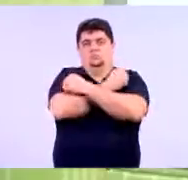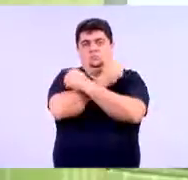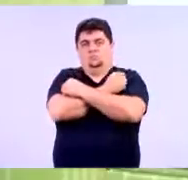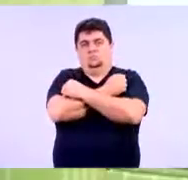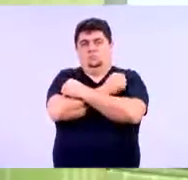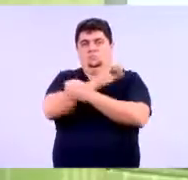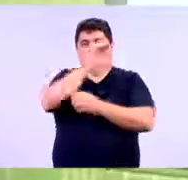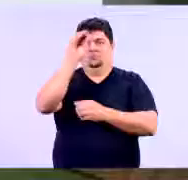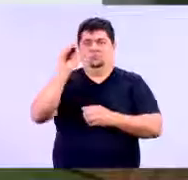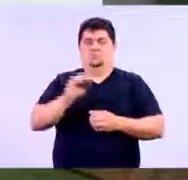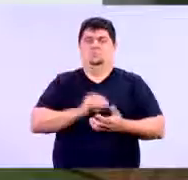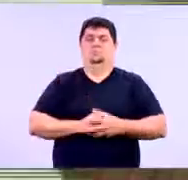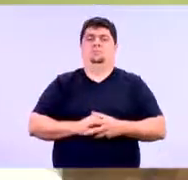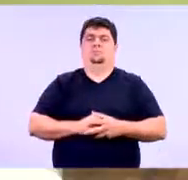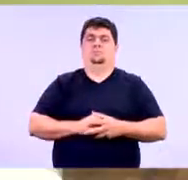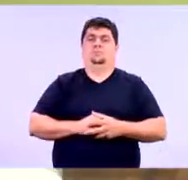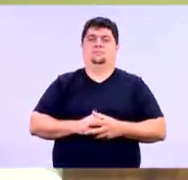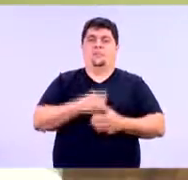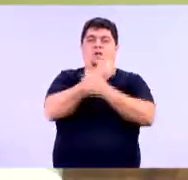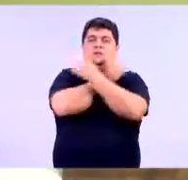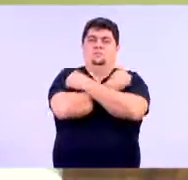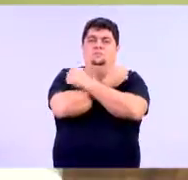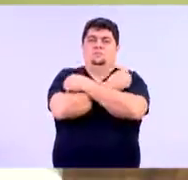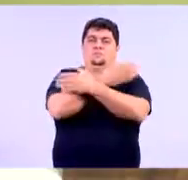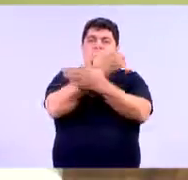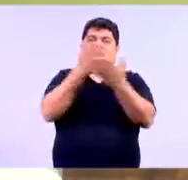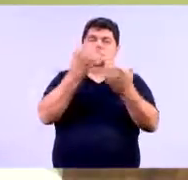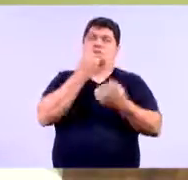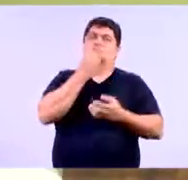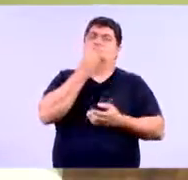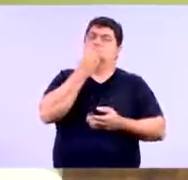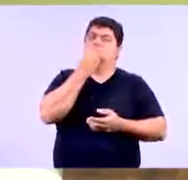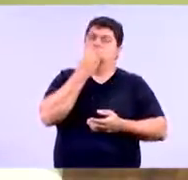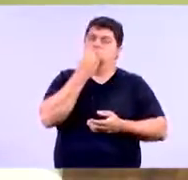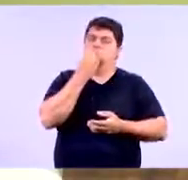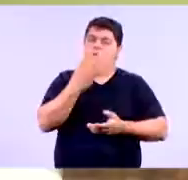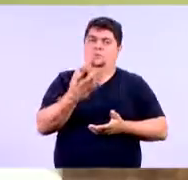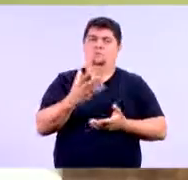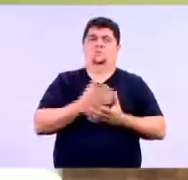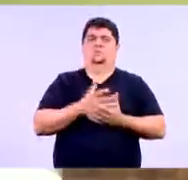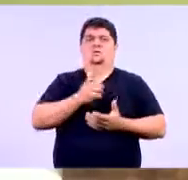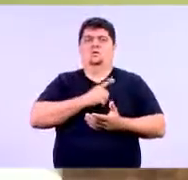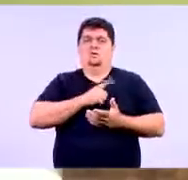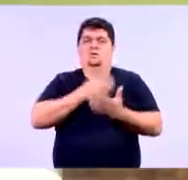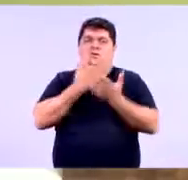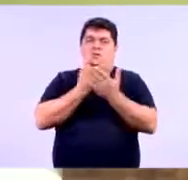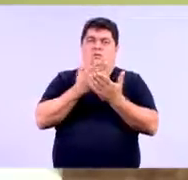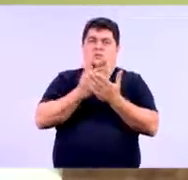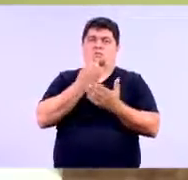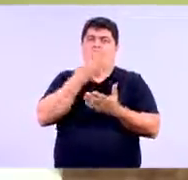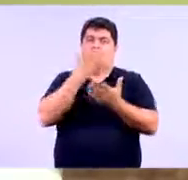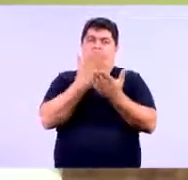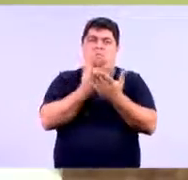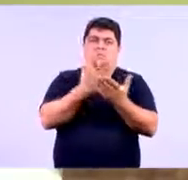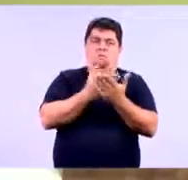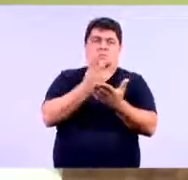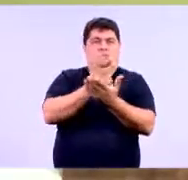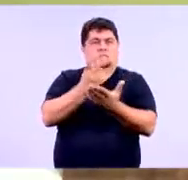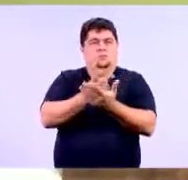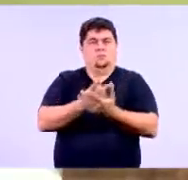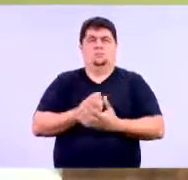e beijo a todos. Gente, abraço para vocês. Tenham todos ainda que terão aula uma boa continuidade de